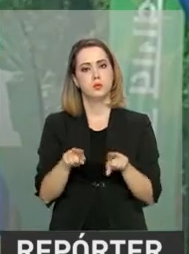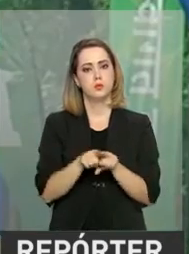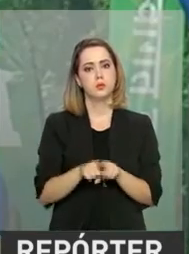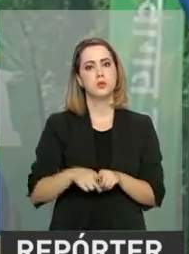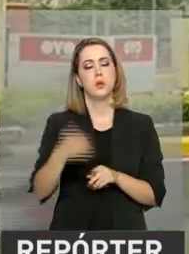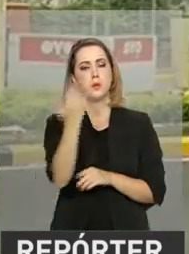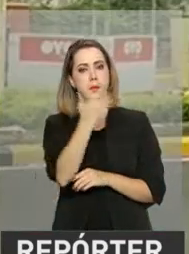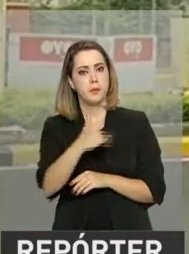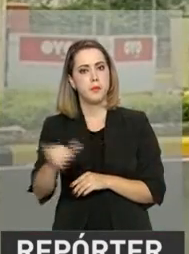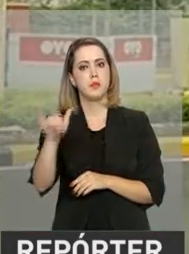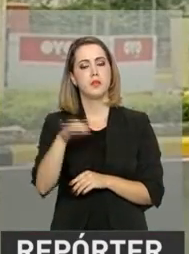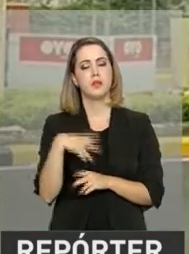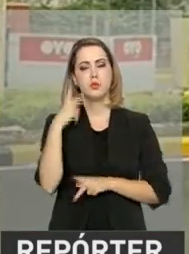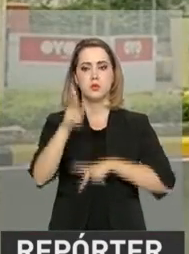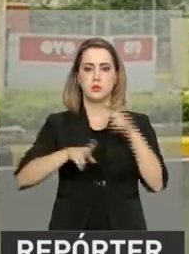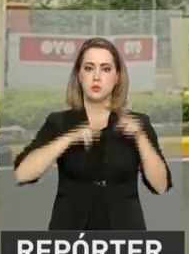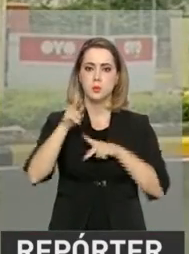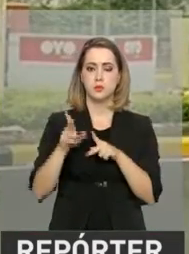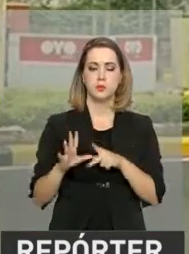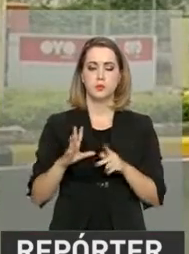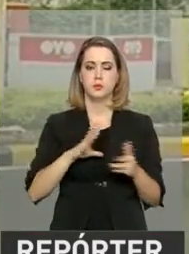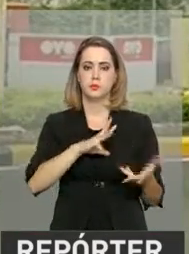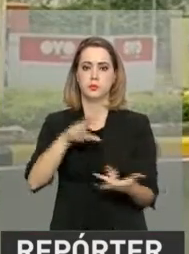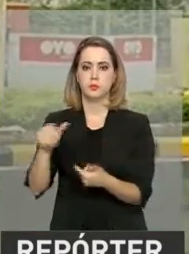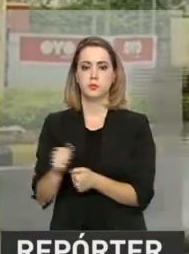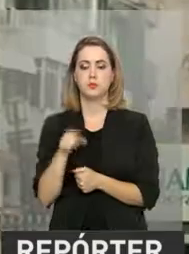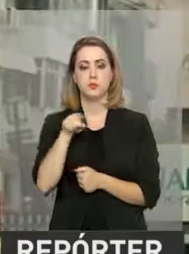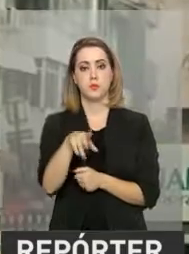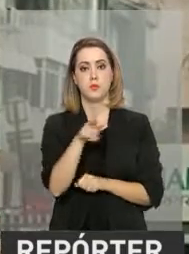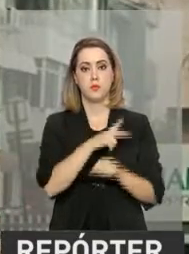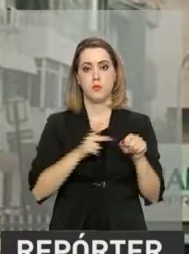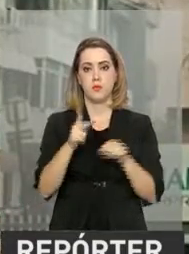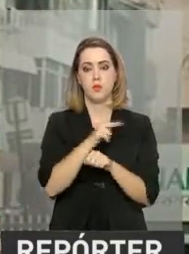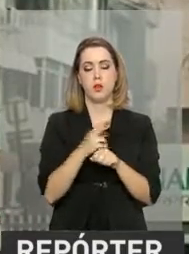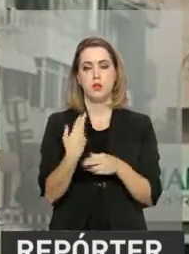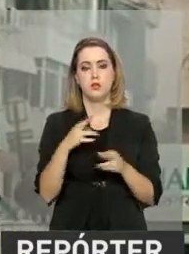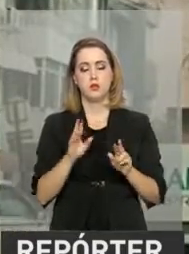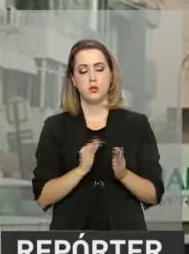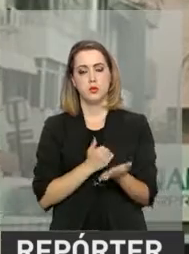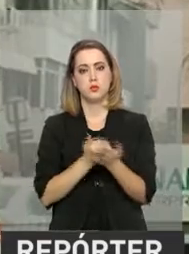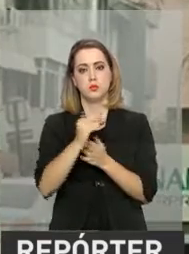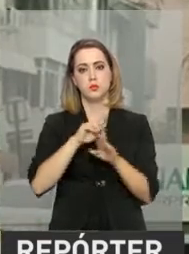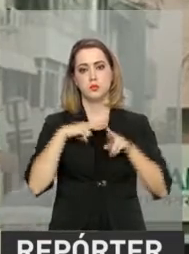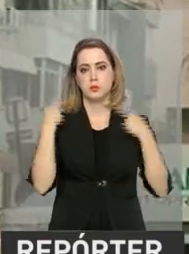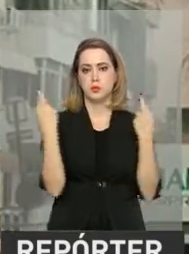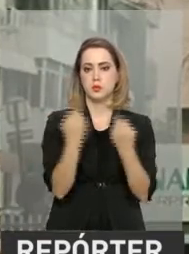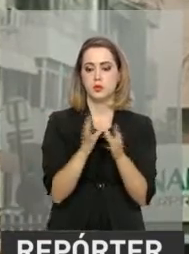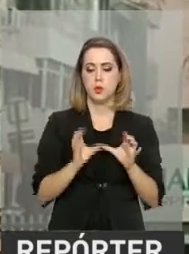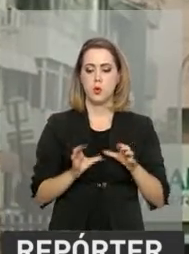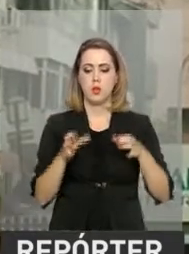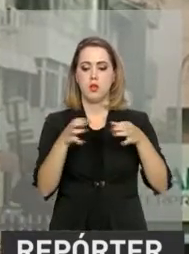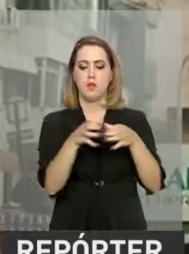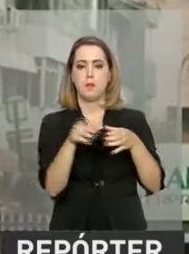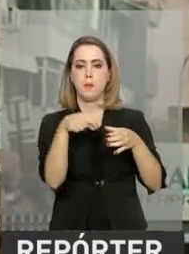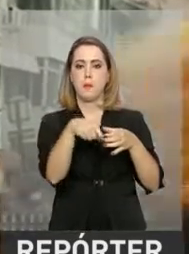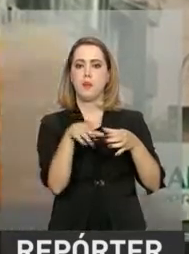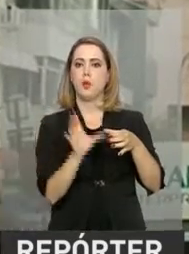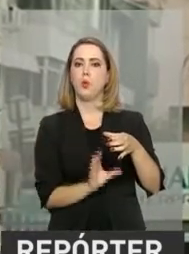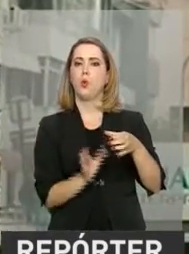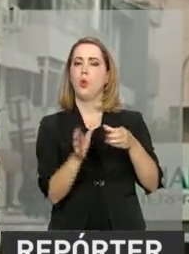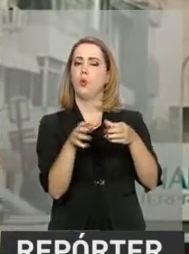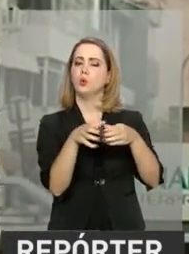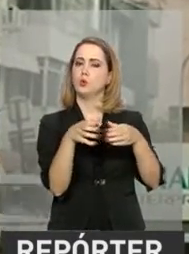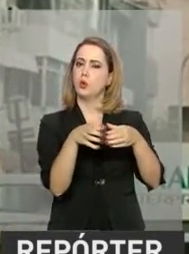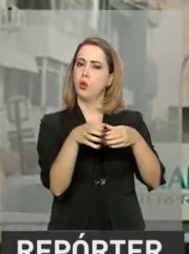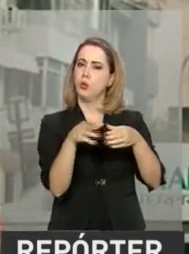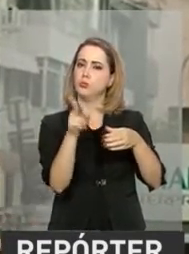mais da metade da população de todo o mundo. Esses países que começaram a se reunir em nível de cúpula, ou seja, em encontros presidenciais, a